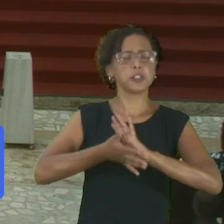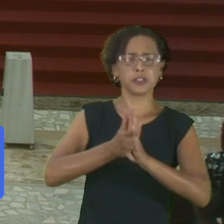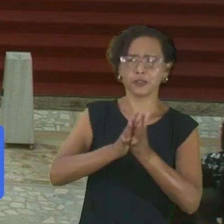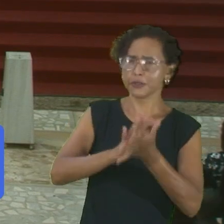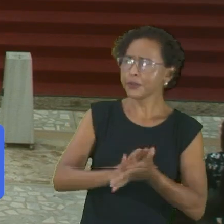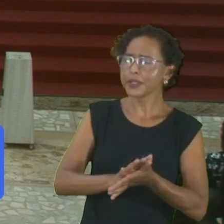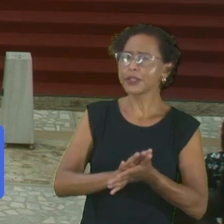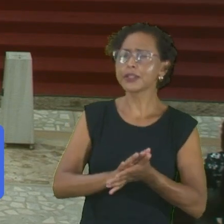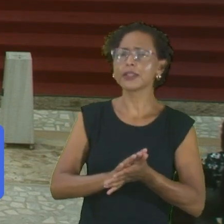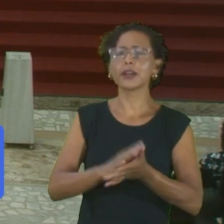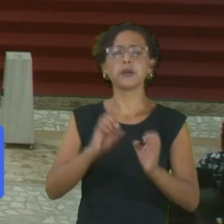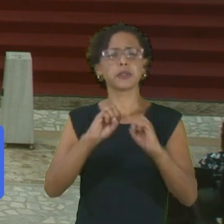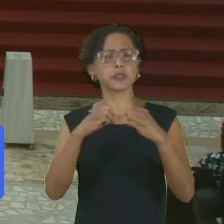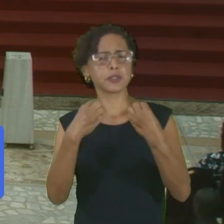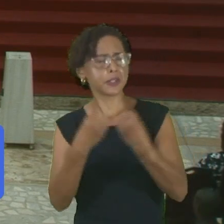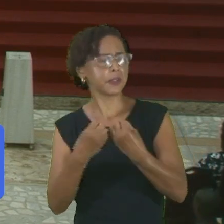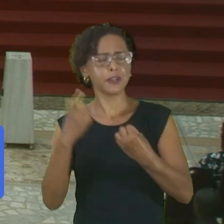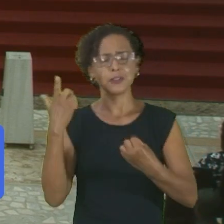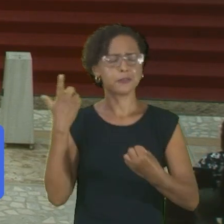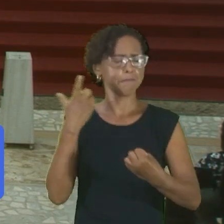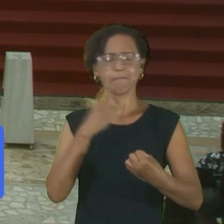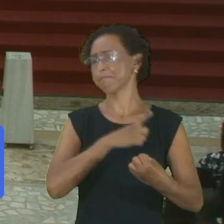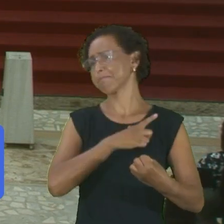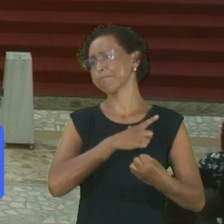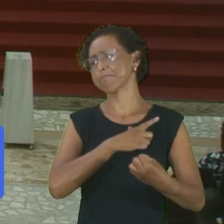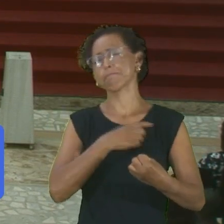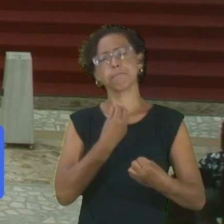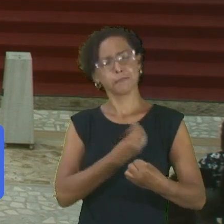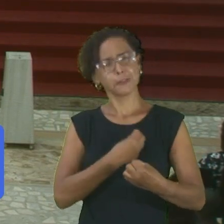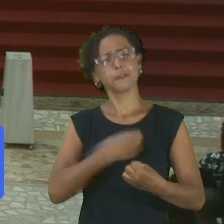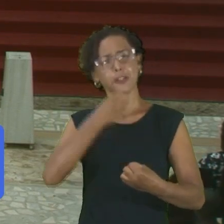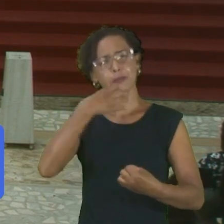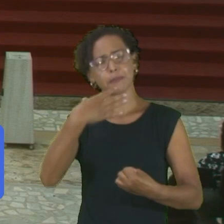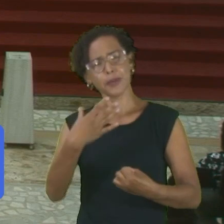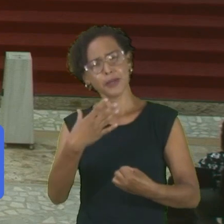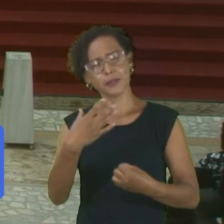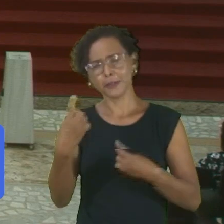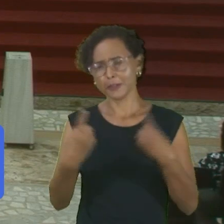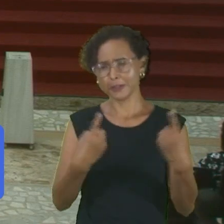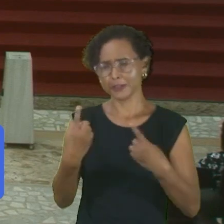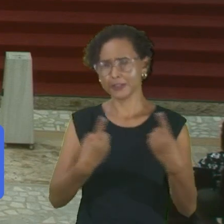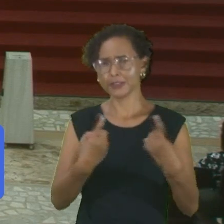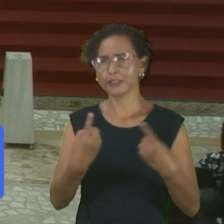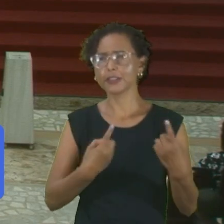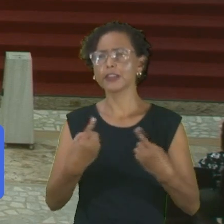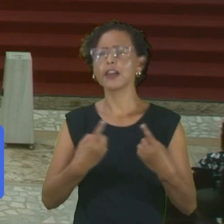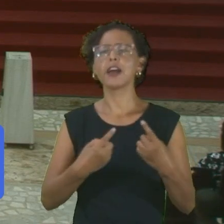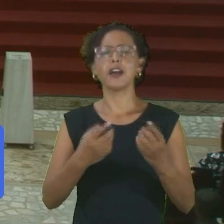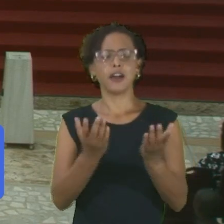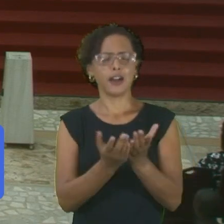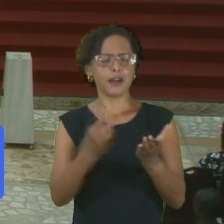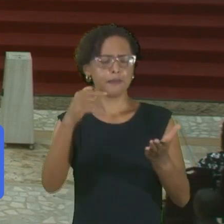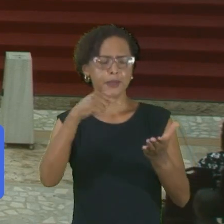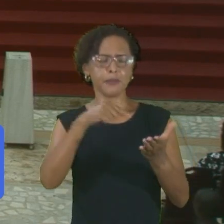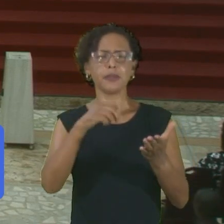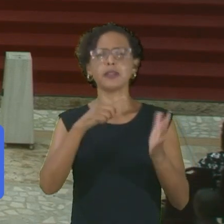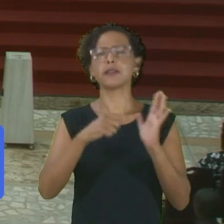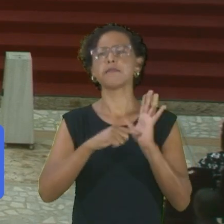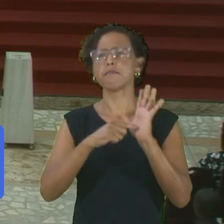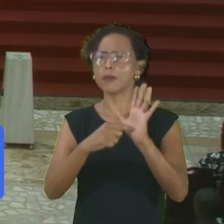sociedade que não consegue conviver bem entre si, a Bíblia nos